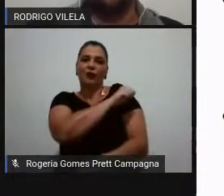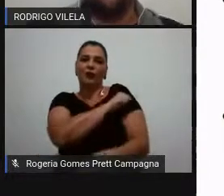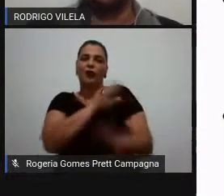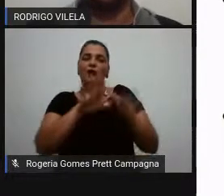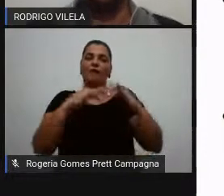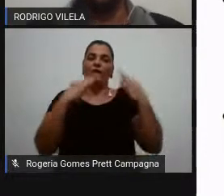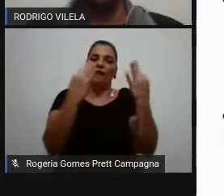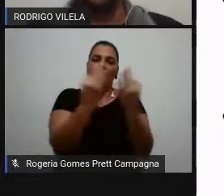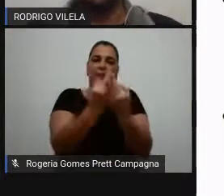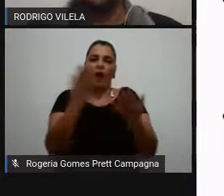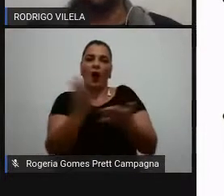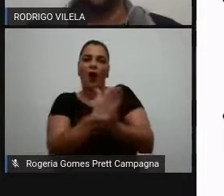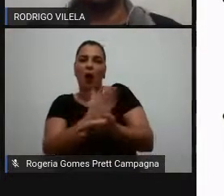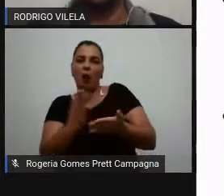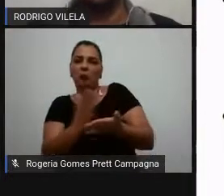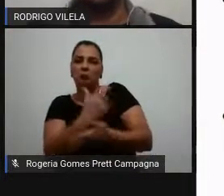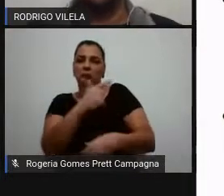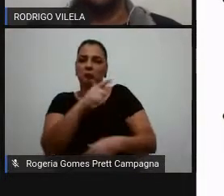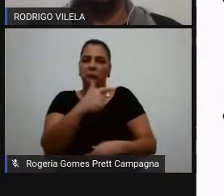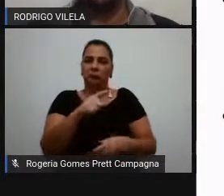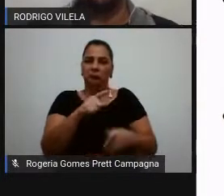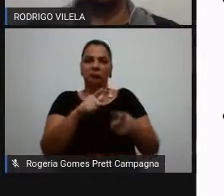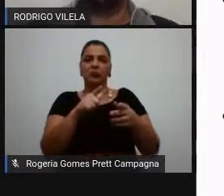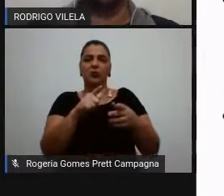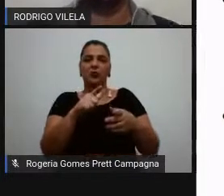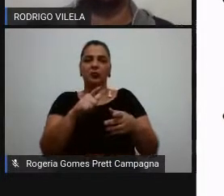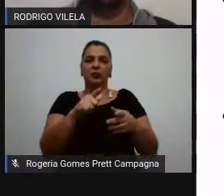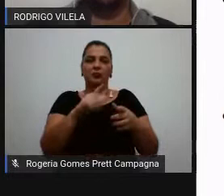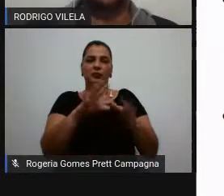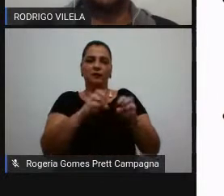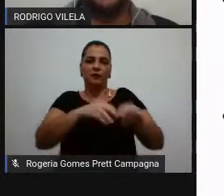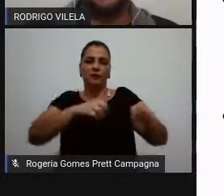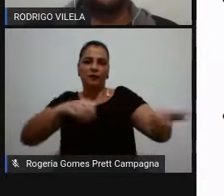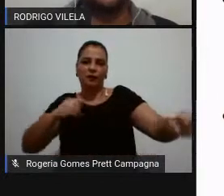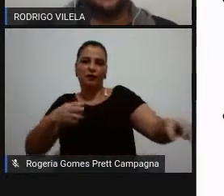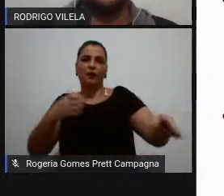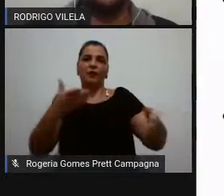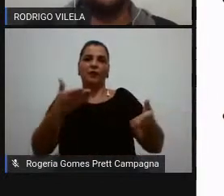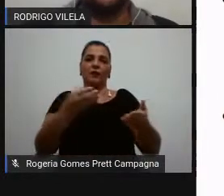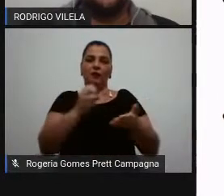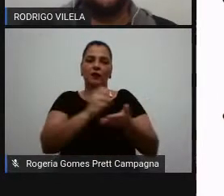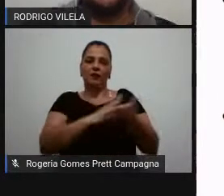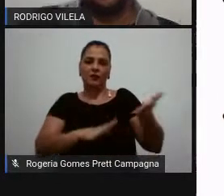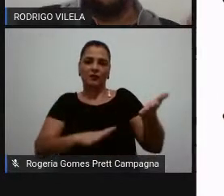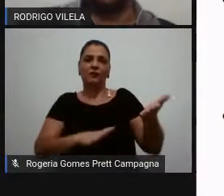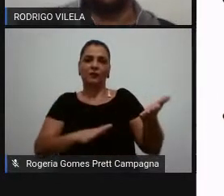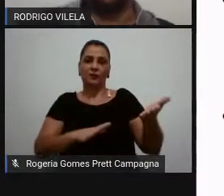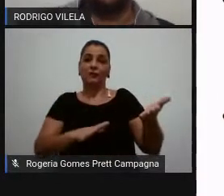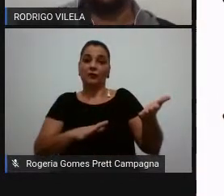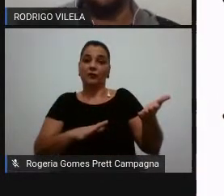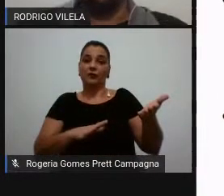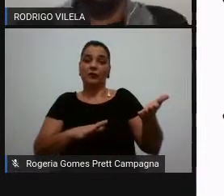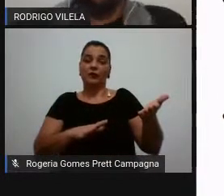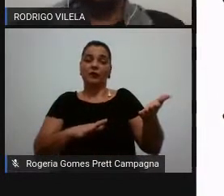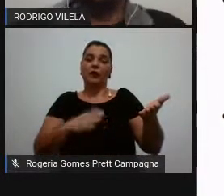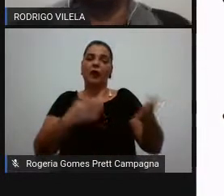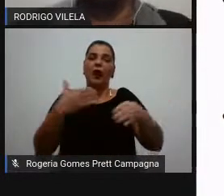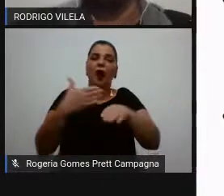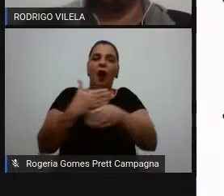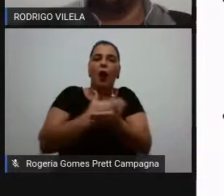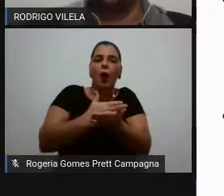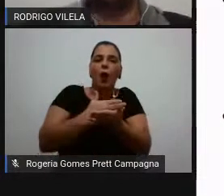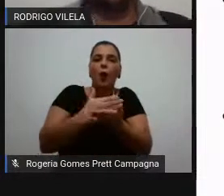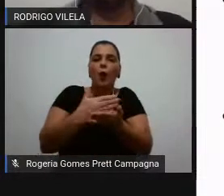que não têm formação nenhuma e que agora seria um intermediador dessas atividades em casa. E aí nós passamos tendo um pano